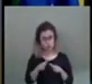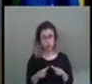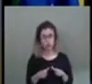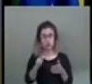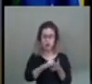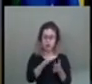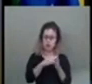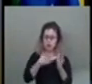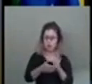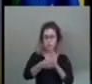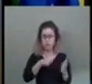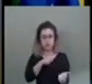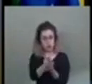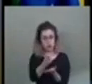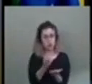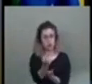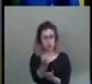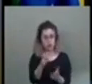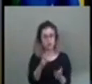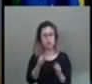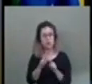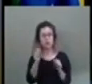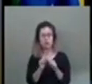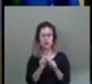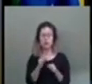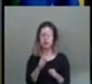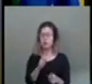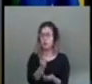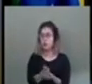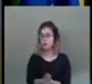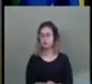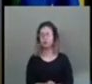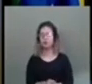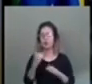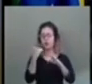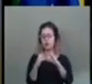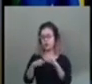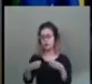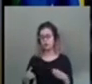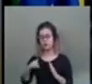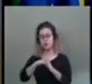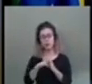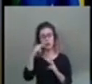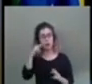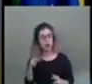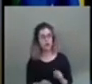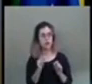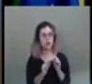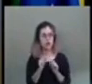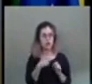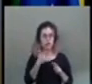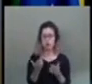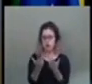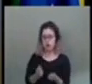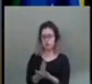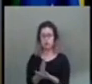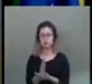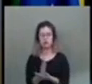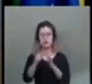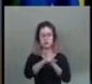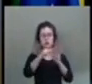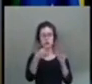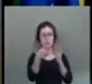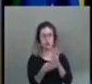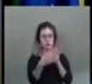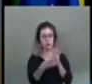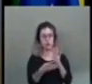assinaturas do pedido em relação de provas sejam feito imediatamente encaminhado à mesa do Senado para averiguação da sua admissibilidade artigo